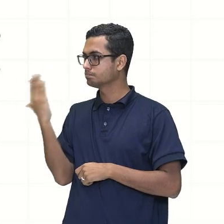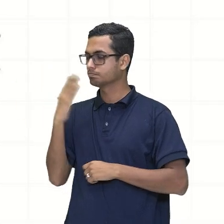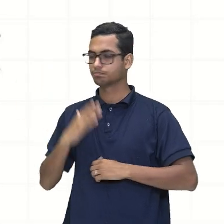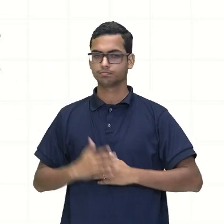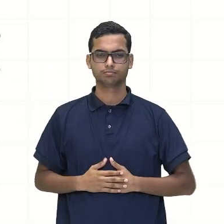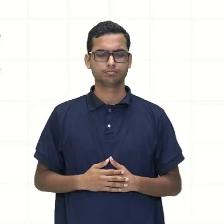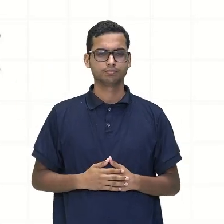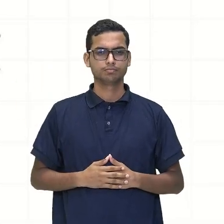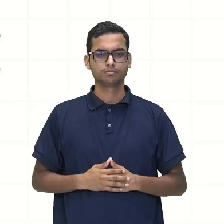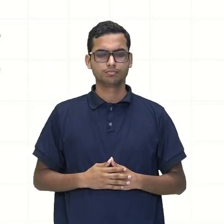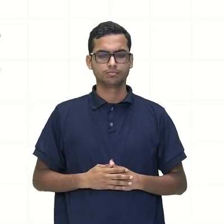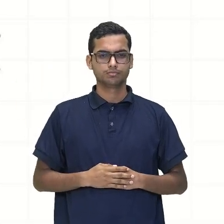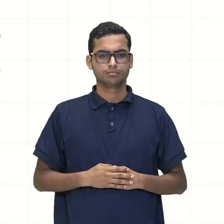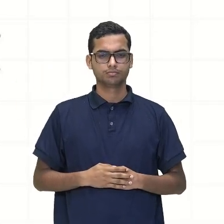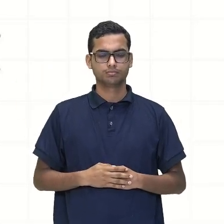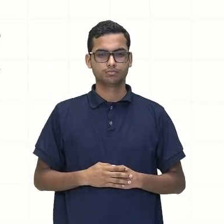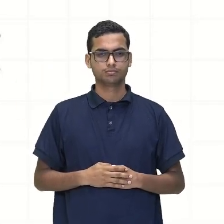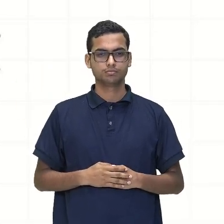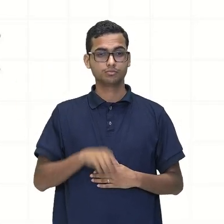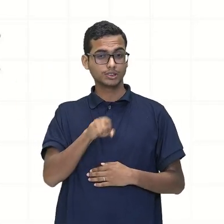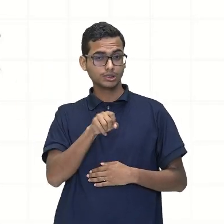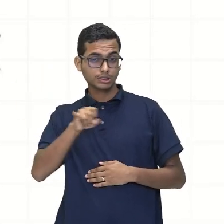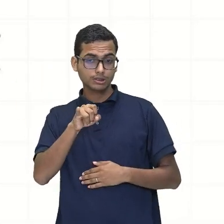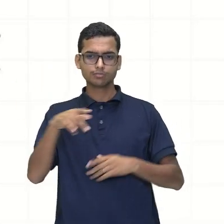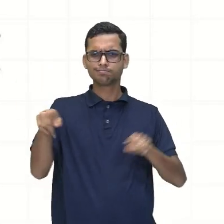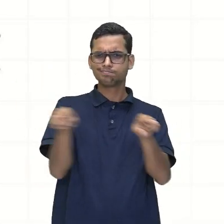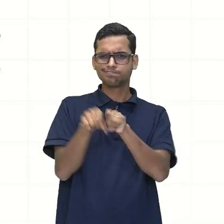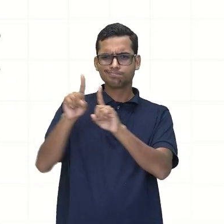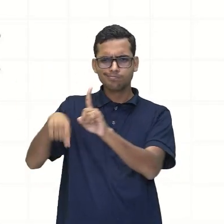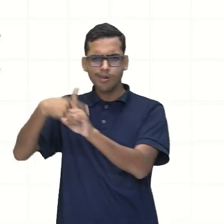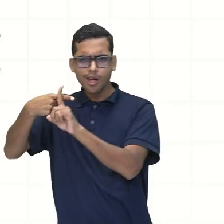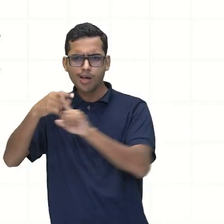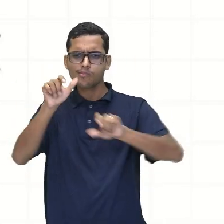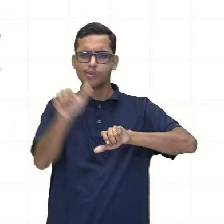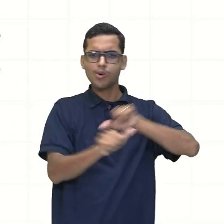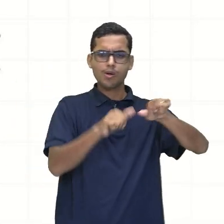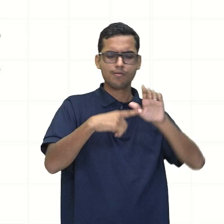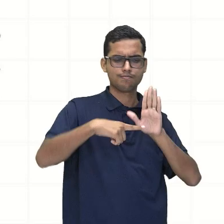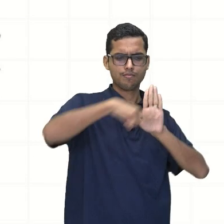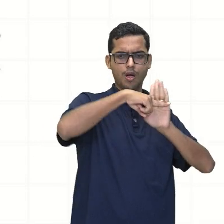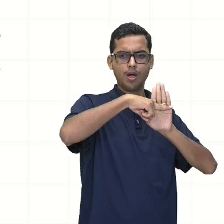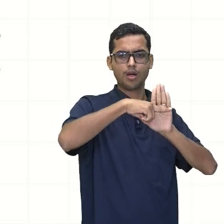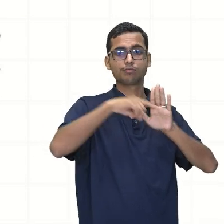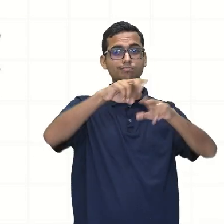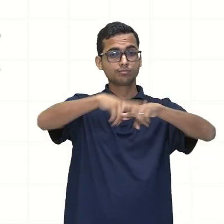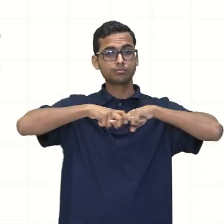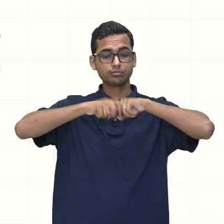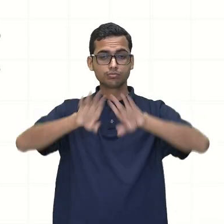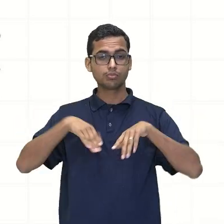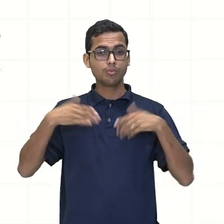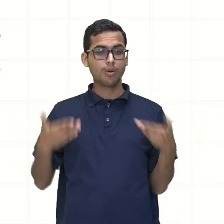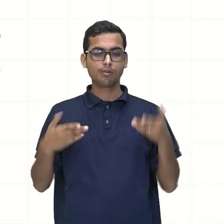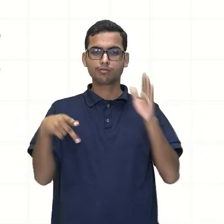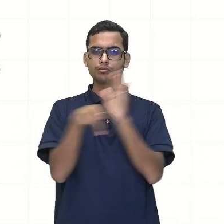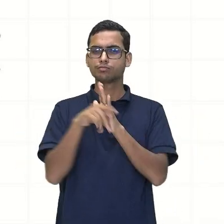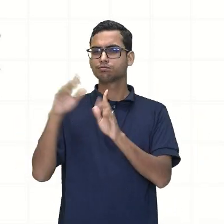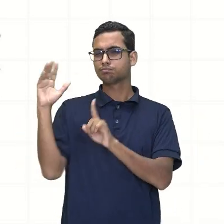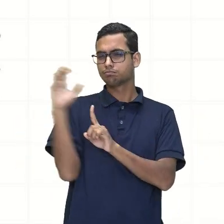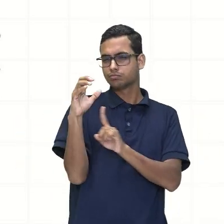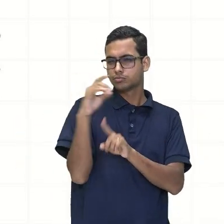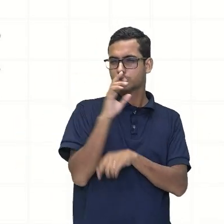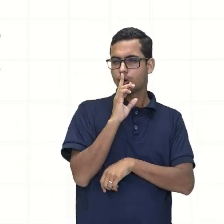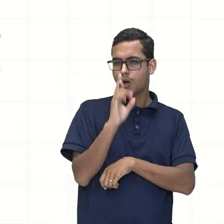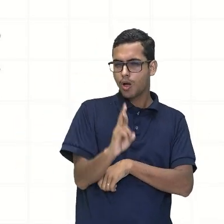fica positivo. Se ele fosse positivo, ele ficaria negativo, porque qual foi o fator que influenciou?